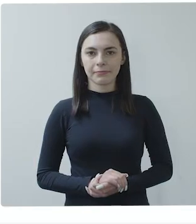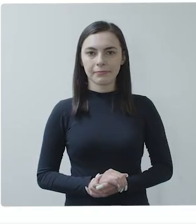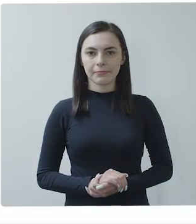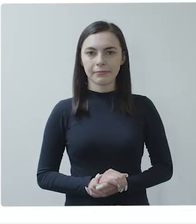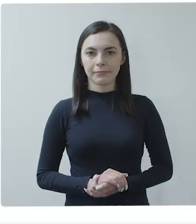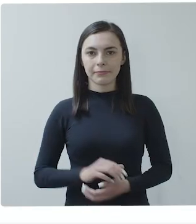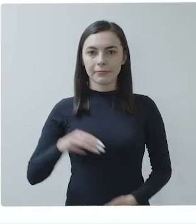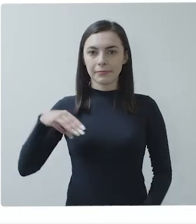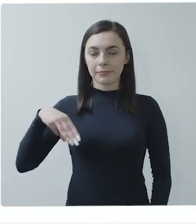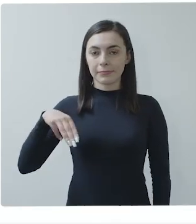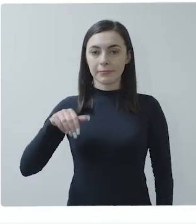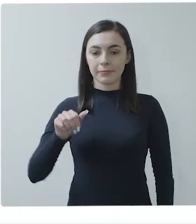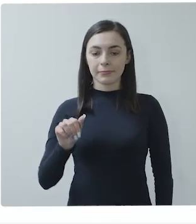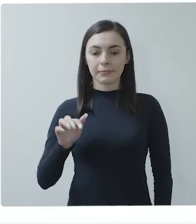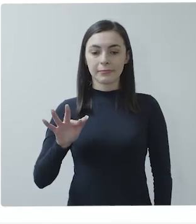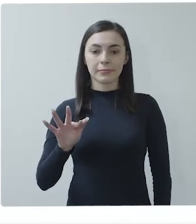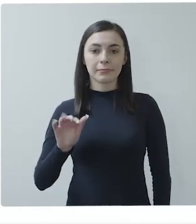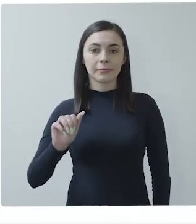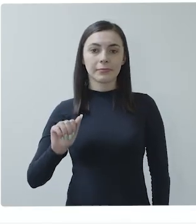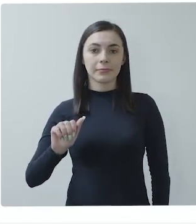Olha lá, Mafalda.